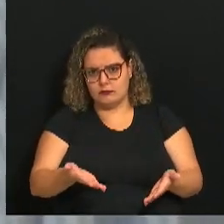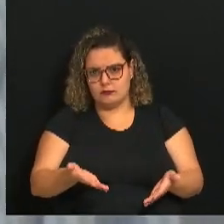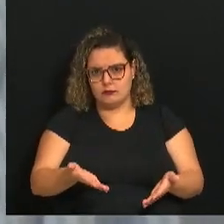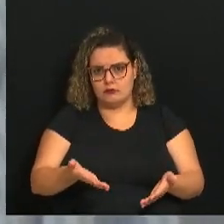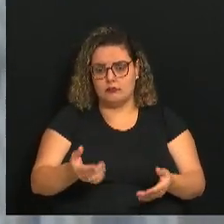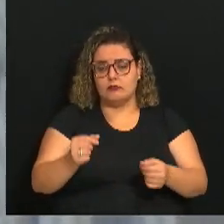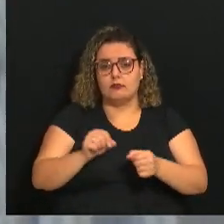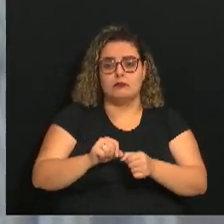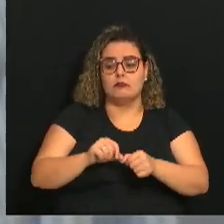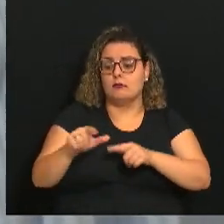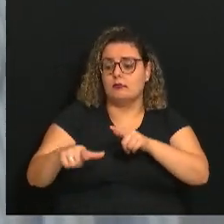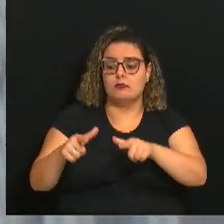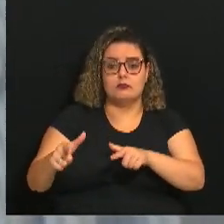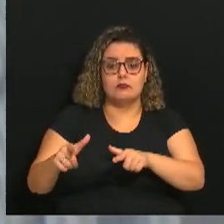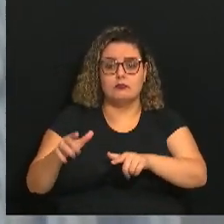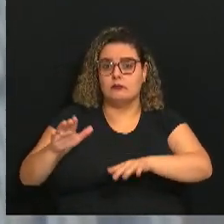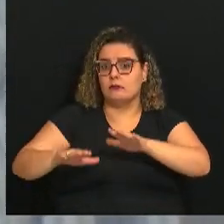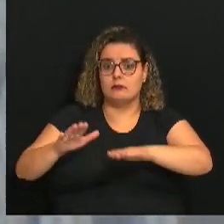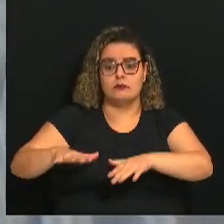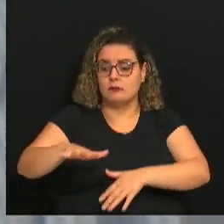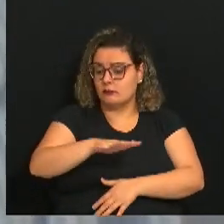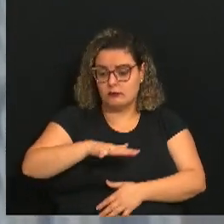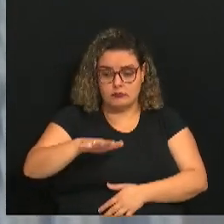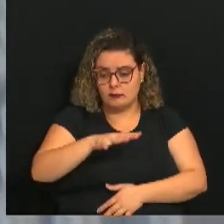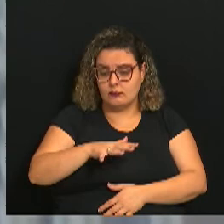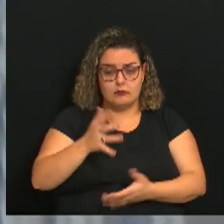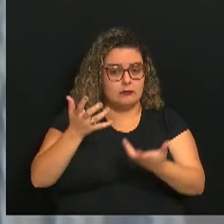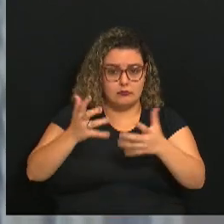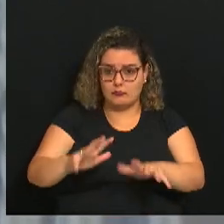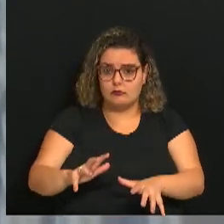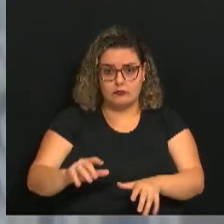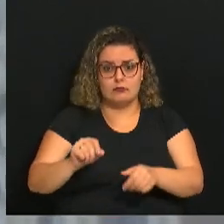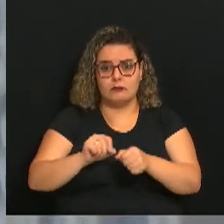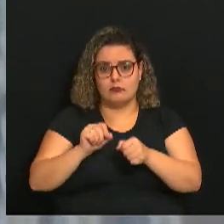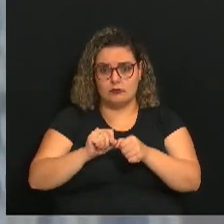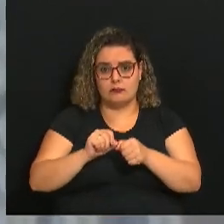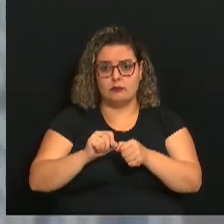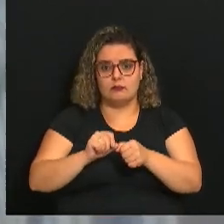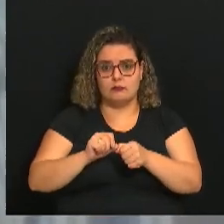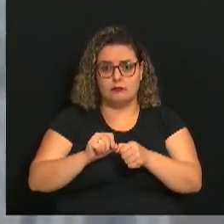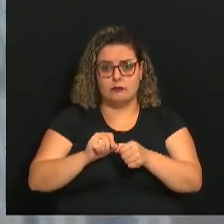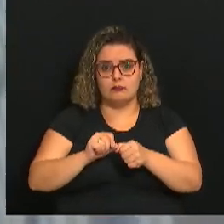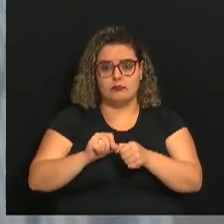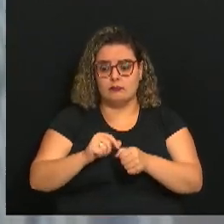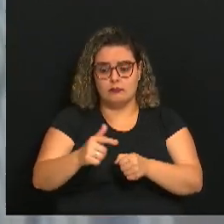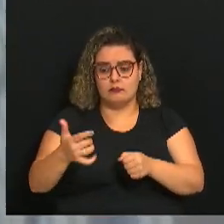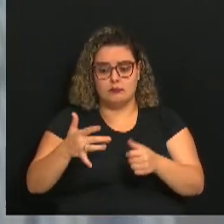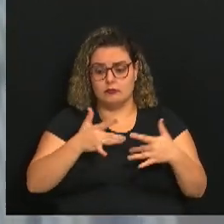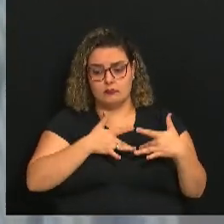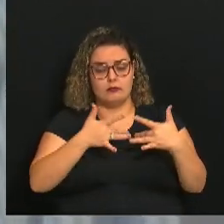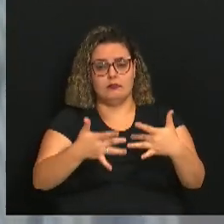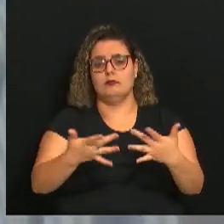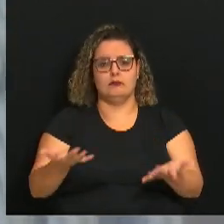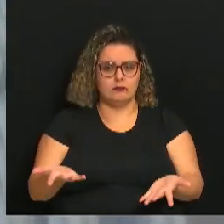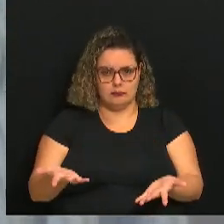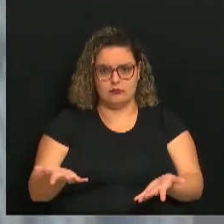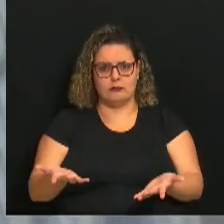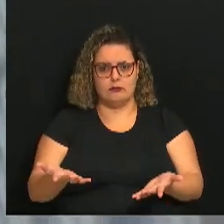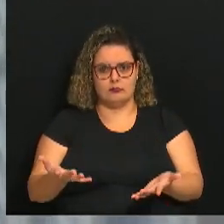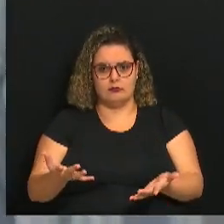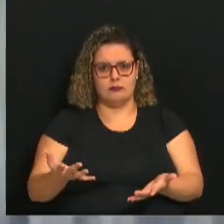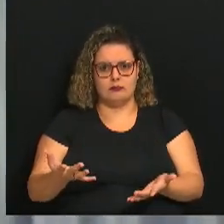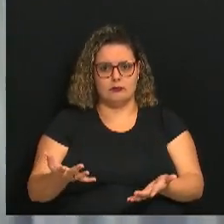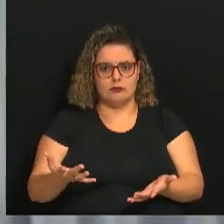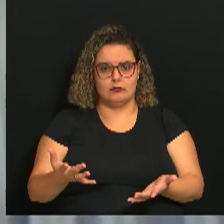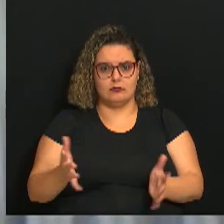um trabalho que nem seja o que ela gostaria de fazer, mesmo ela tendo vocação para aquele trabalho de cuidadora, né? Mas ela